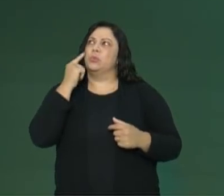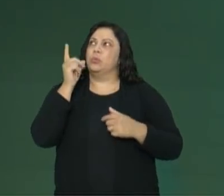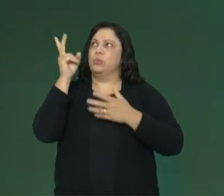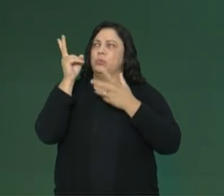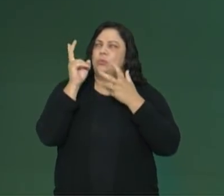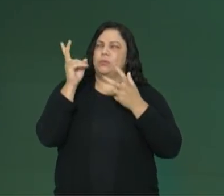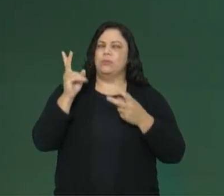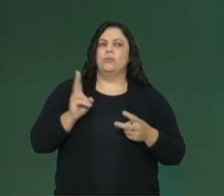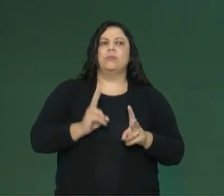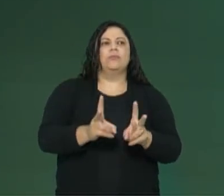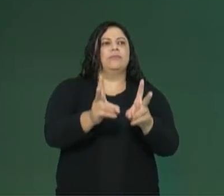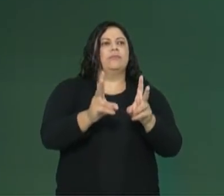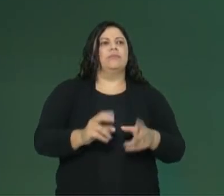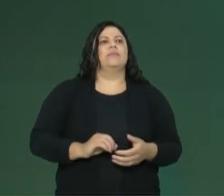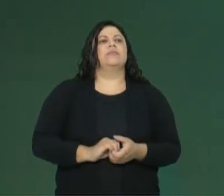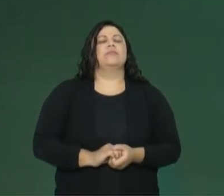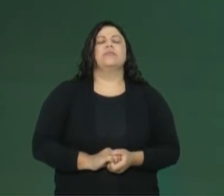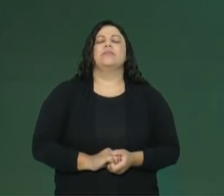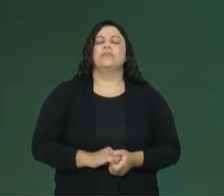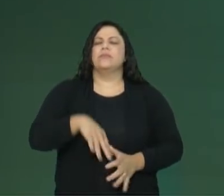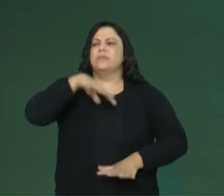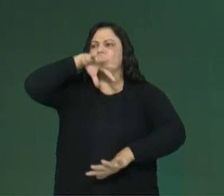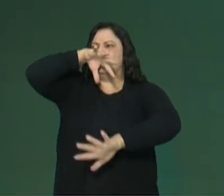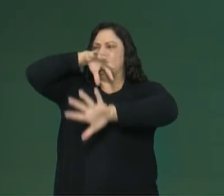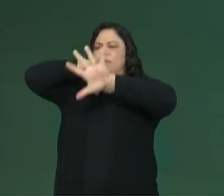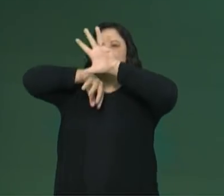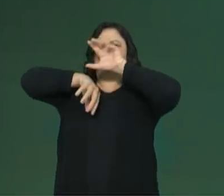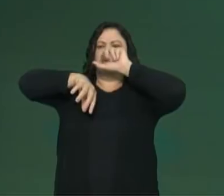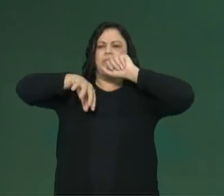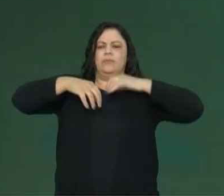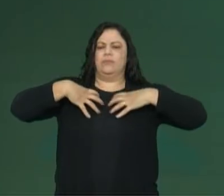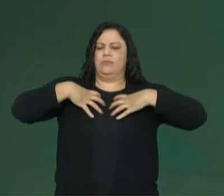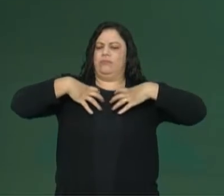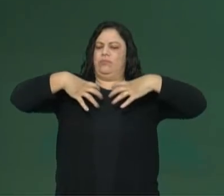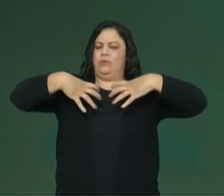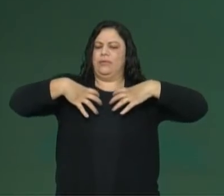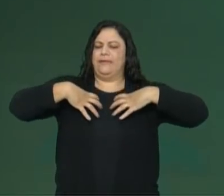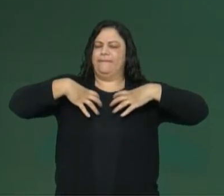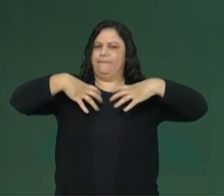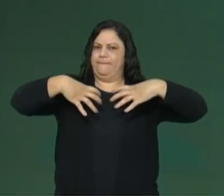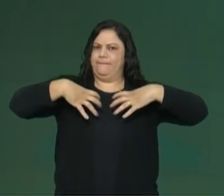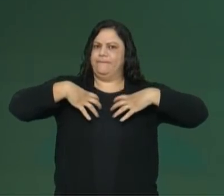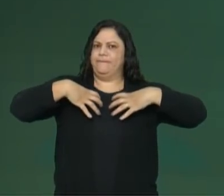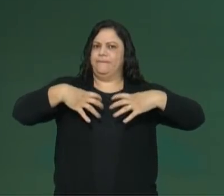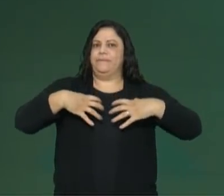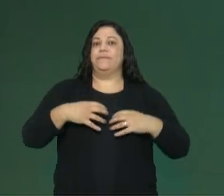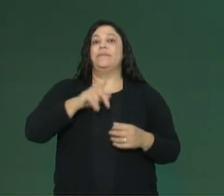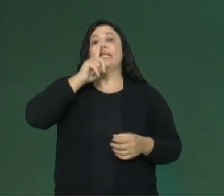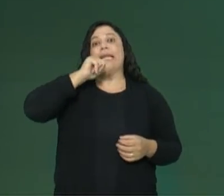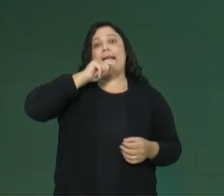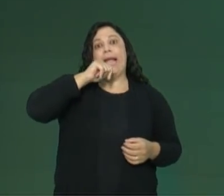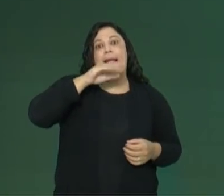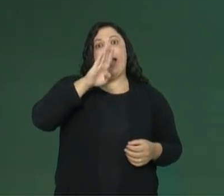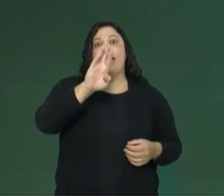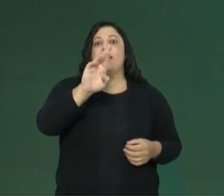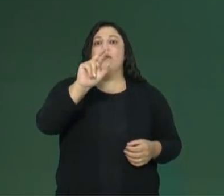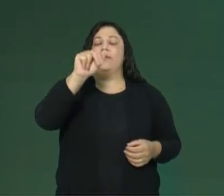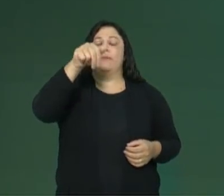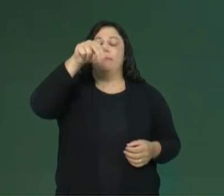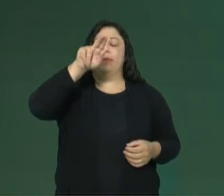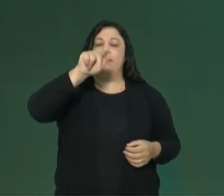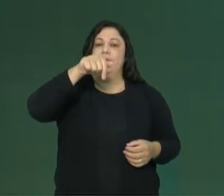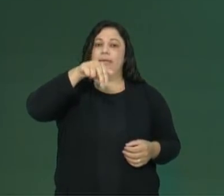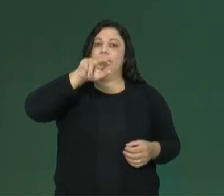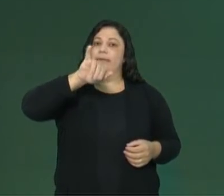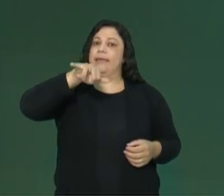Continuando. Sistema respiratório, brânquias ou pulmões. Aquáticos por brânquias, terrestres, pulmões. Mas